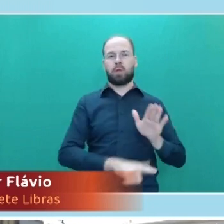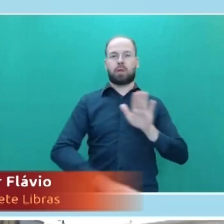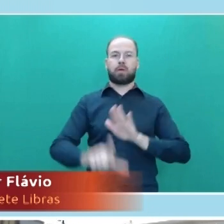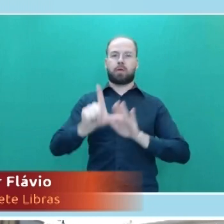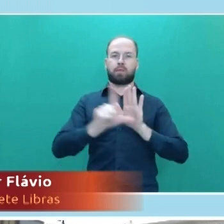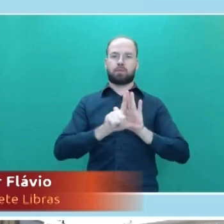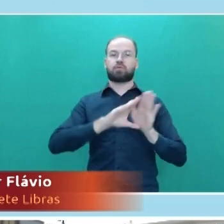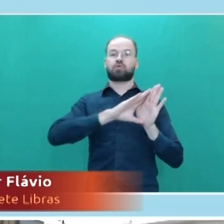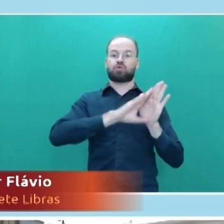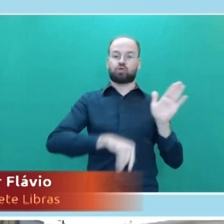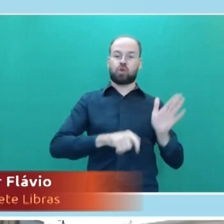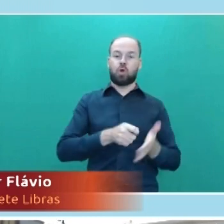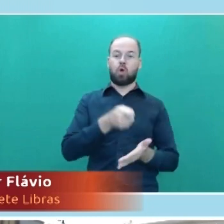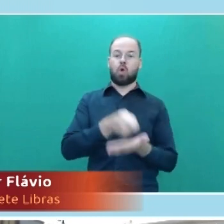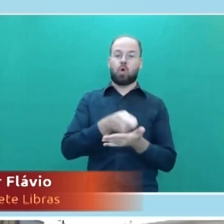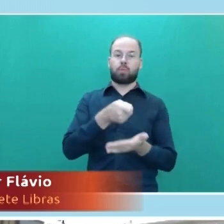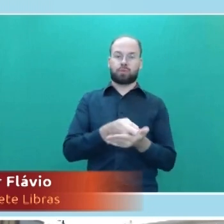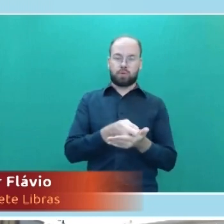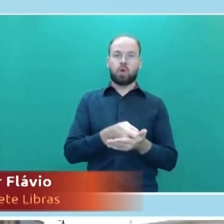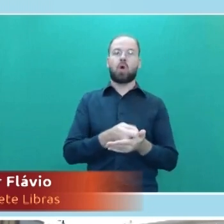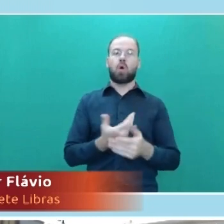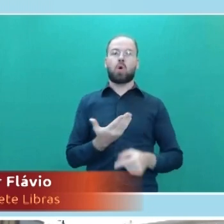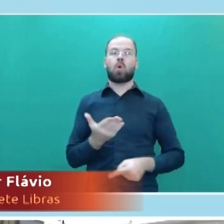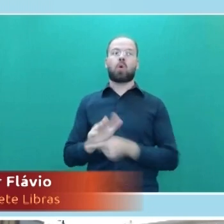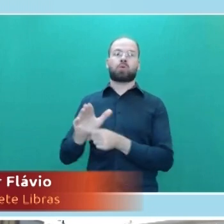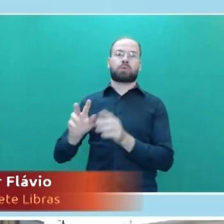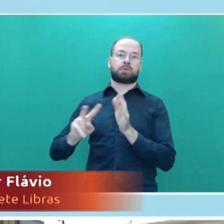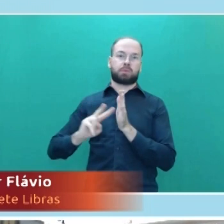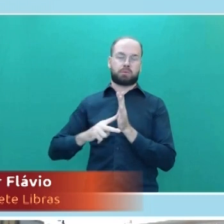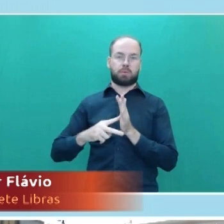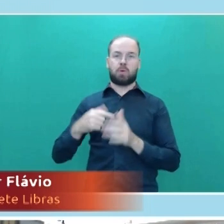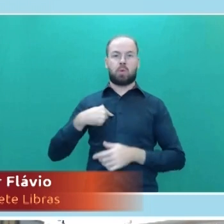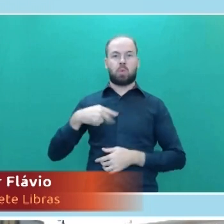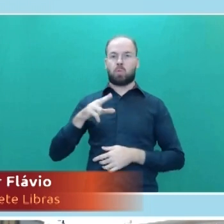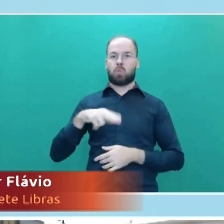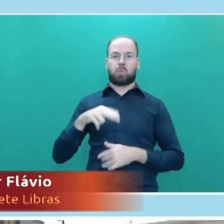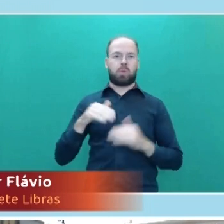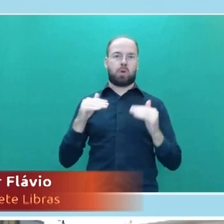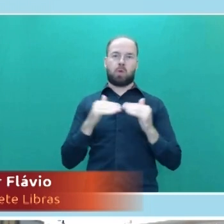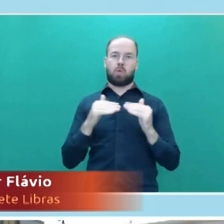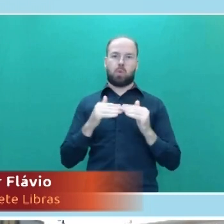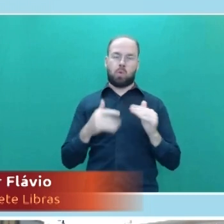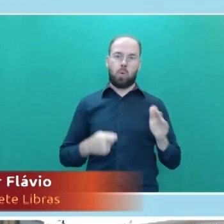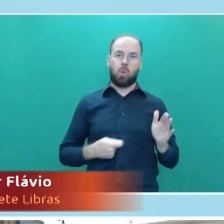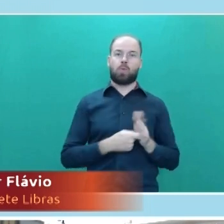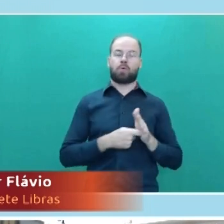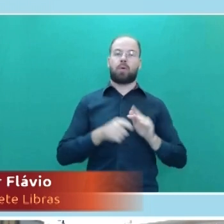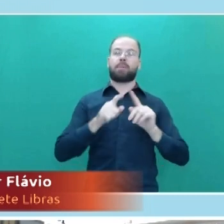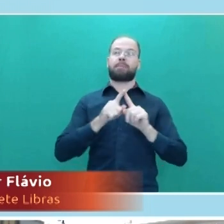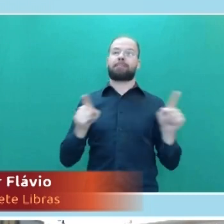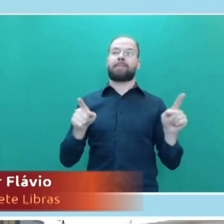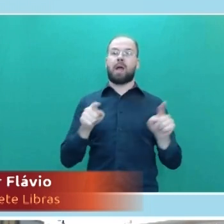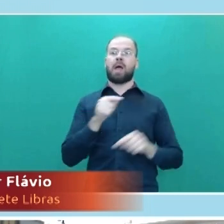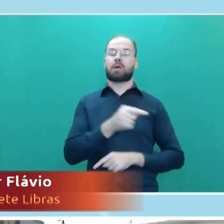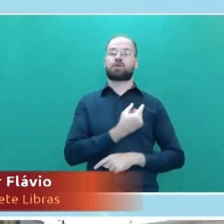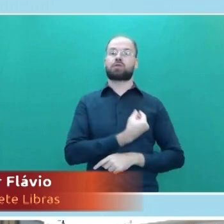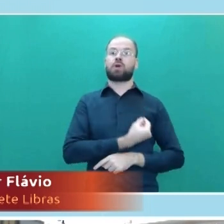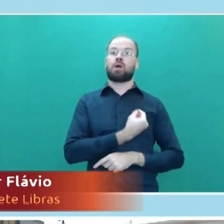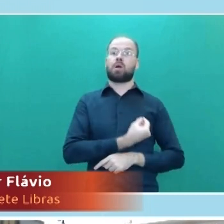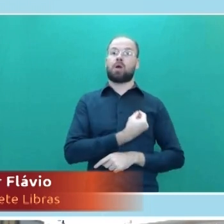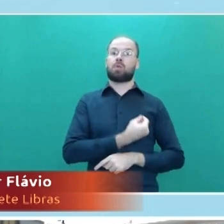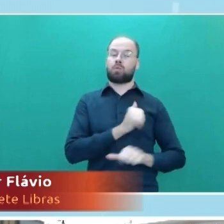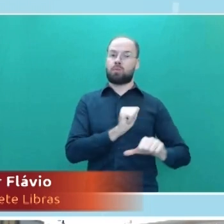a obrigatoriedade da contribuição sindical, que eu nunca concordei com essa cobrança, mas da forma que foi feita a alteração